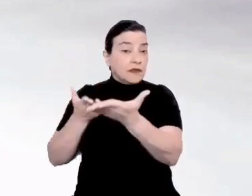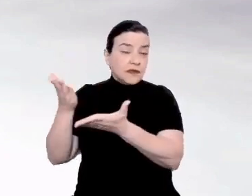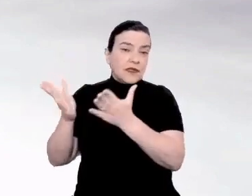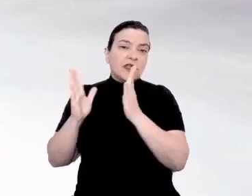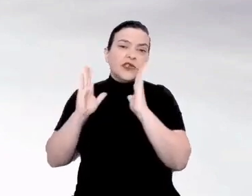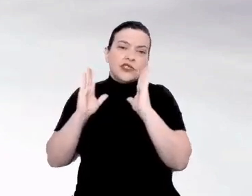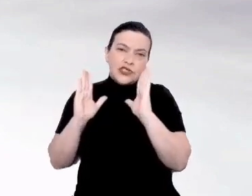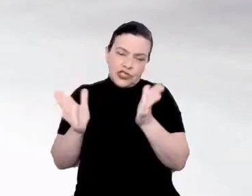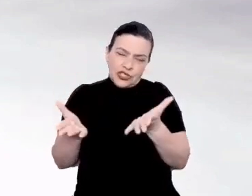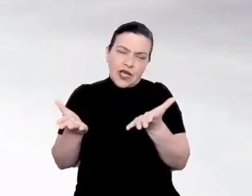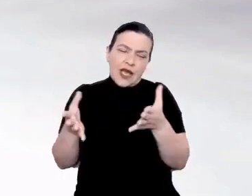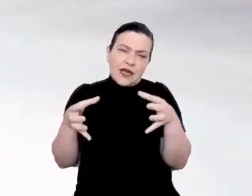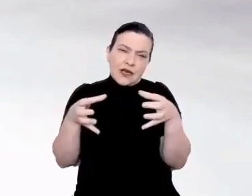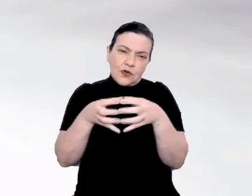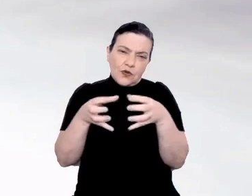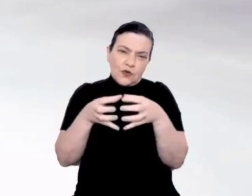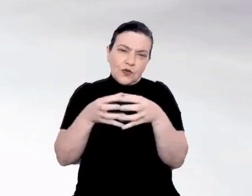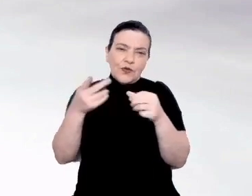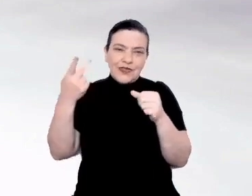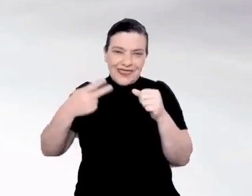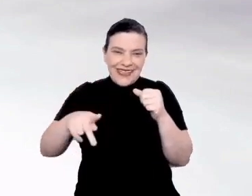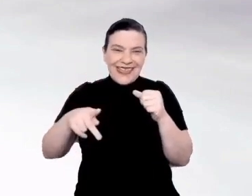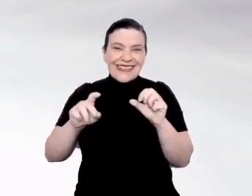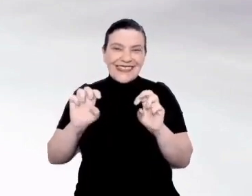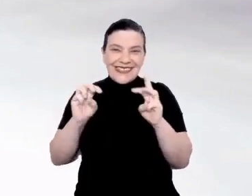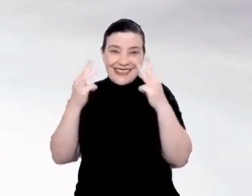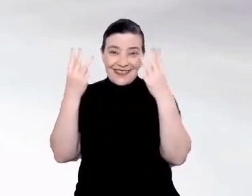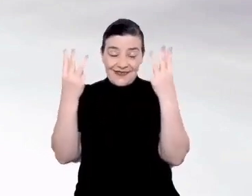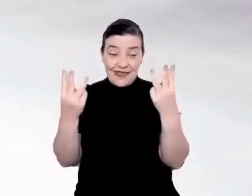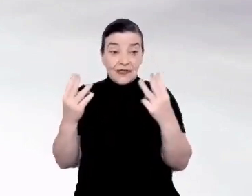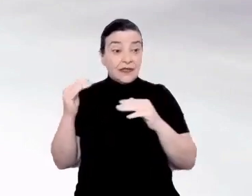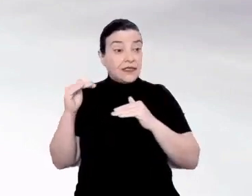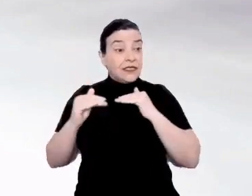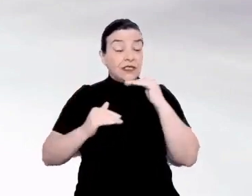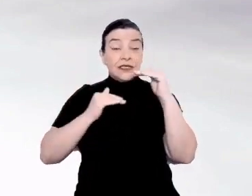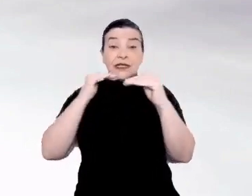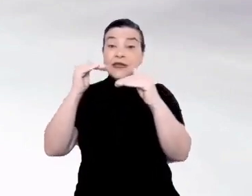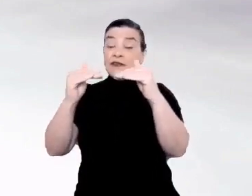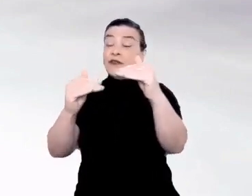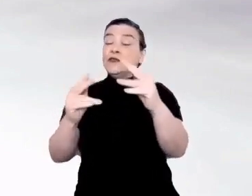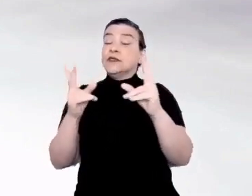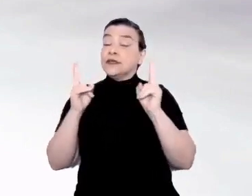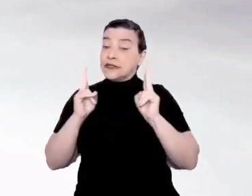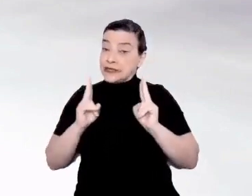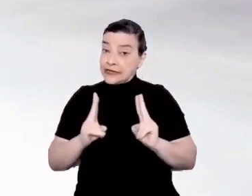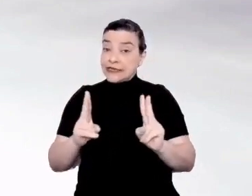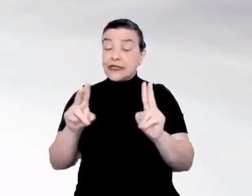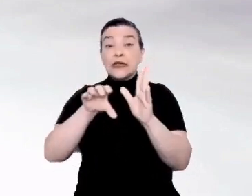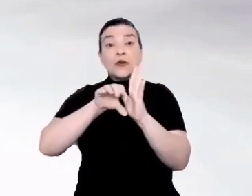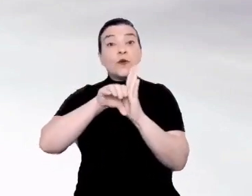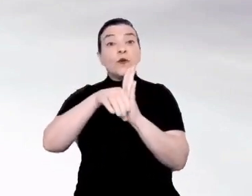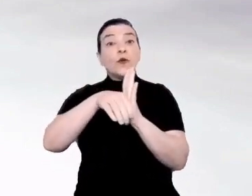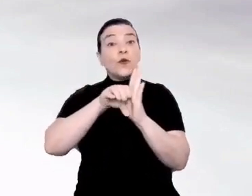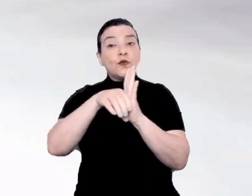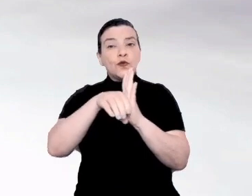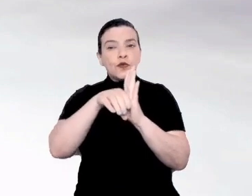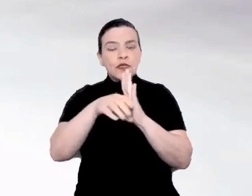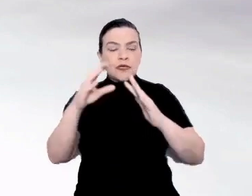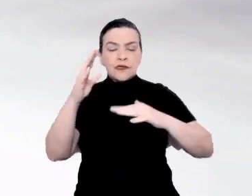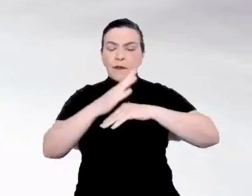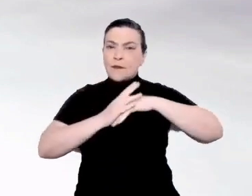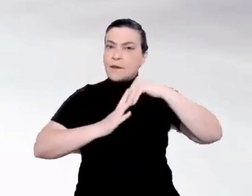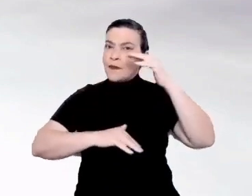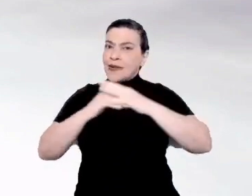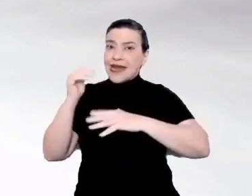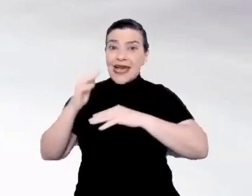mesas aqui desse Summit. E estamos evoluindo bastante em cima do conceito de unidade de práticas